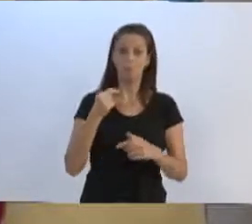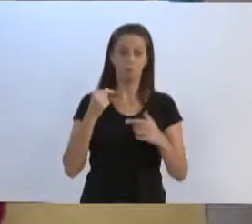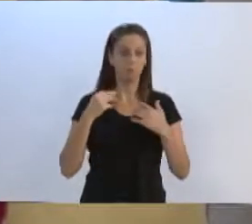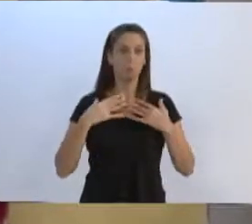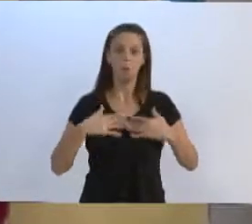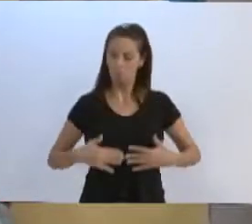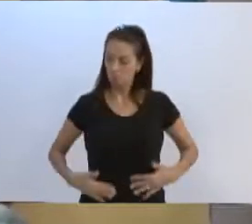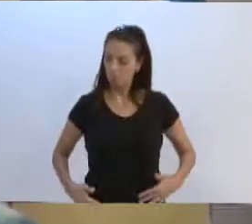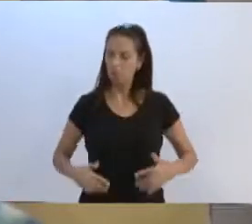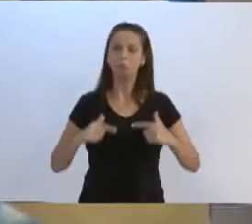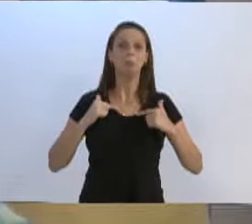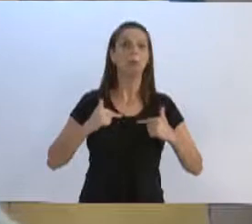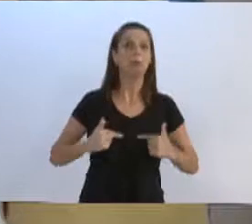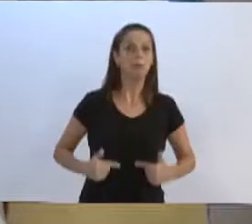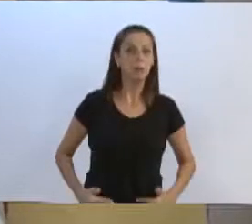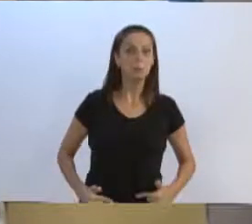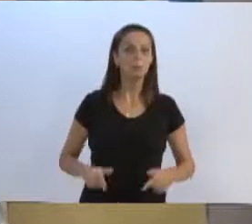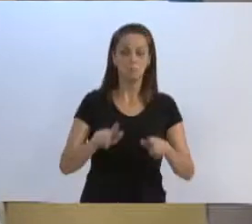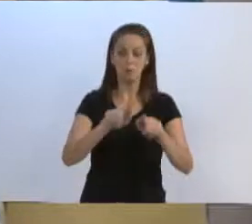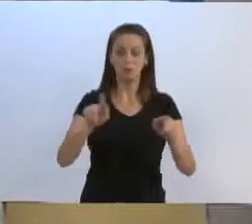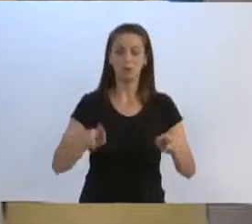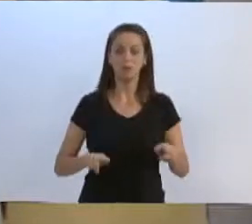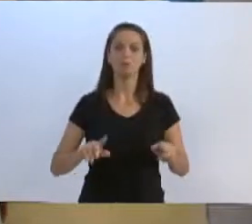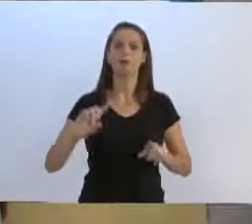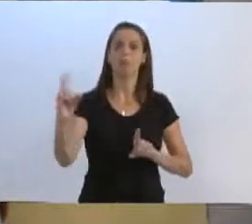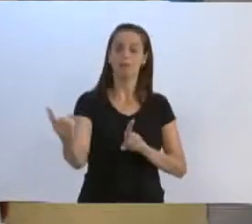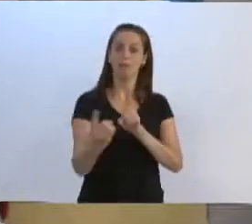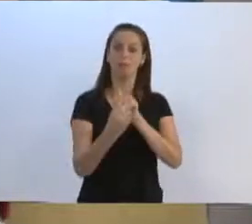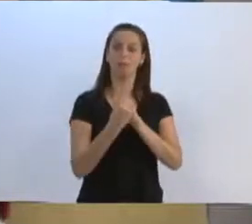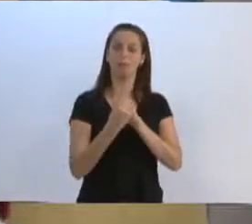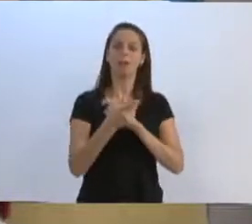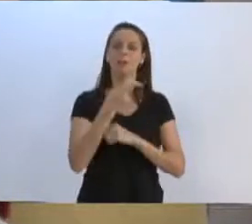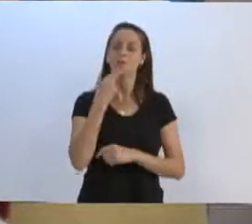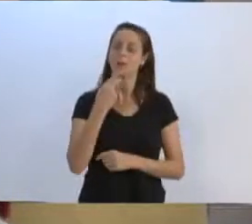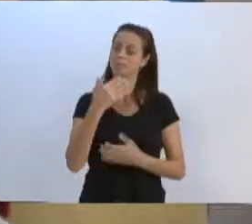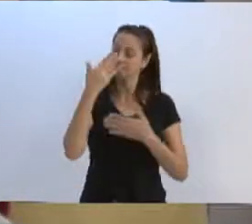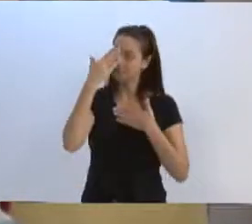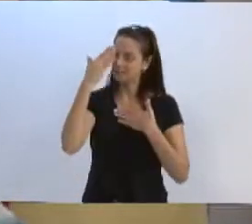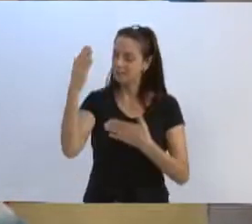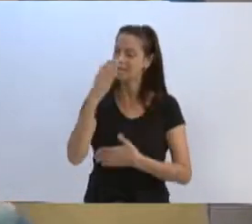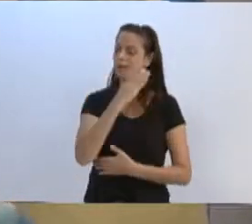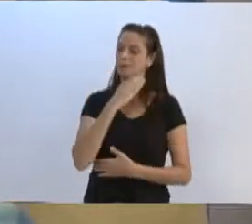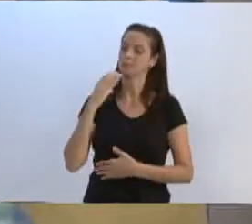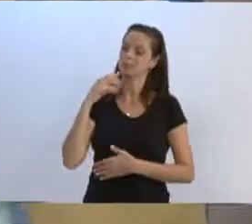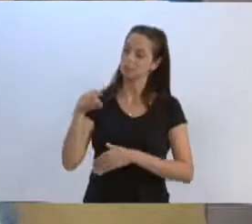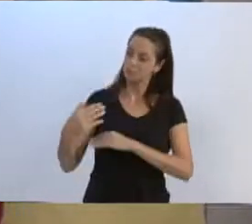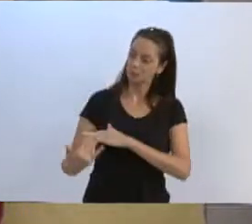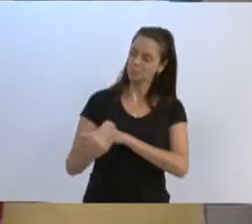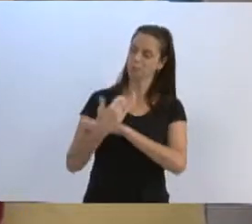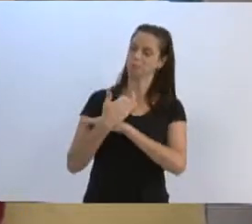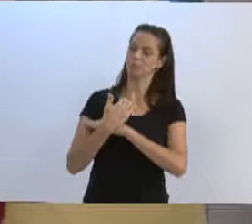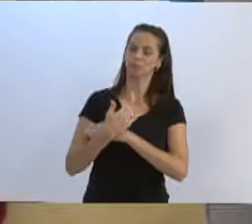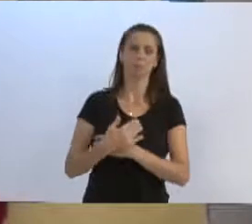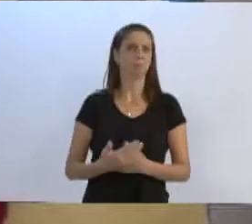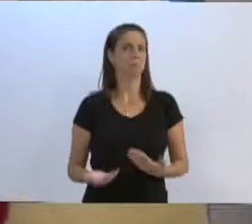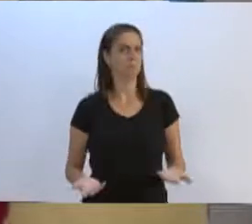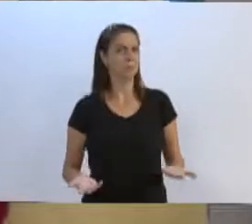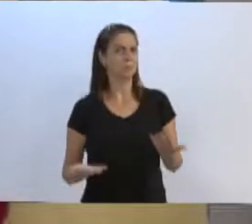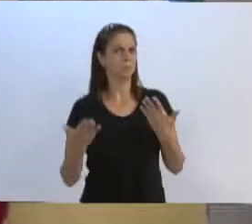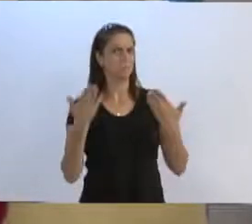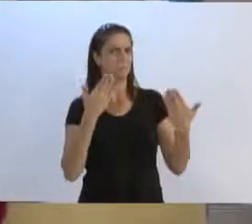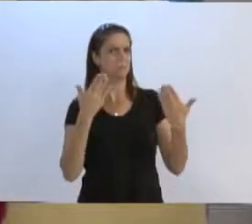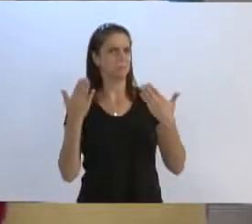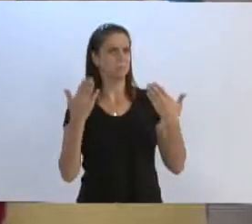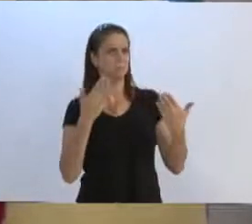gabinete e disse: doutor César, eu vim lhe agradecer pelo que o senhor fez por mim. Eu, na minha desconfiança